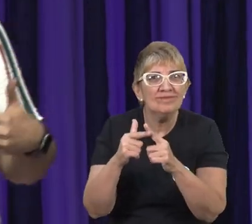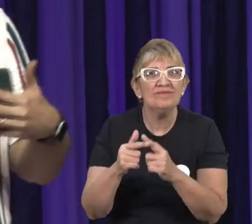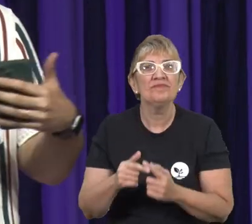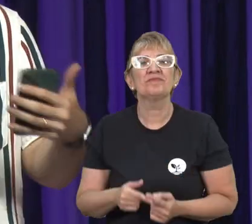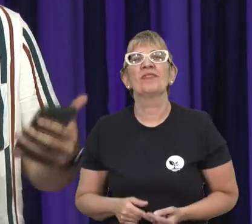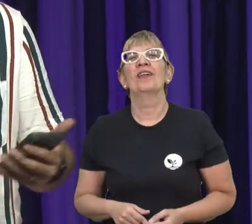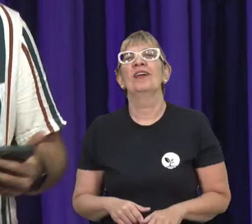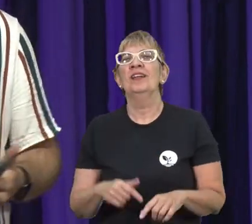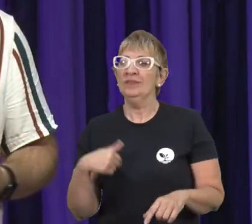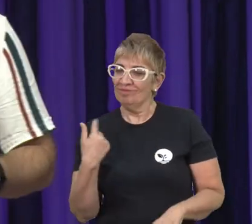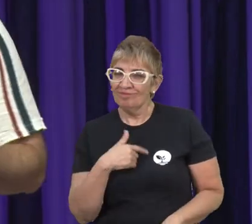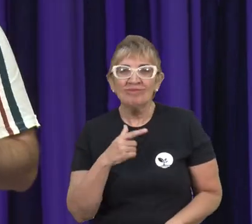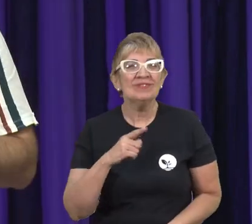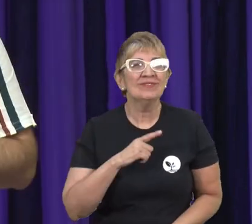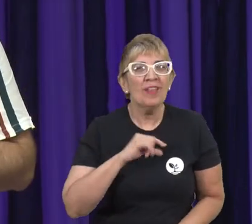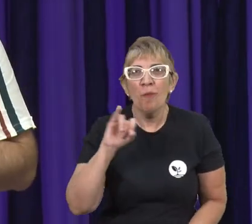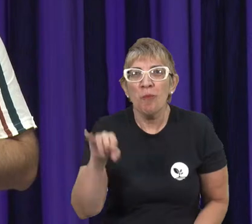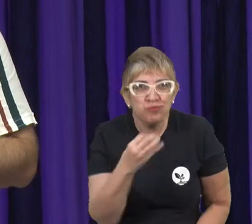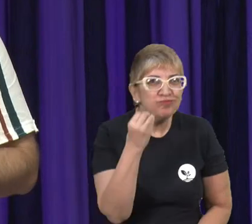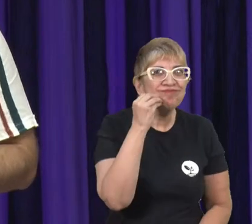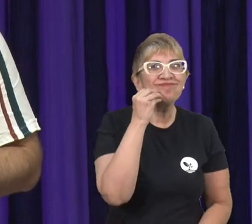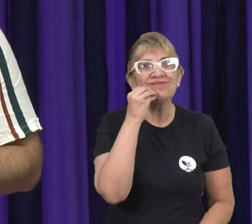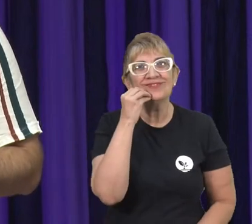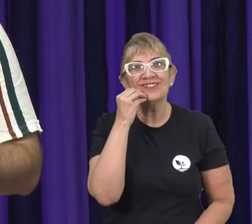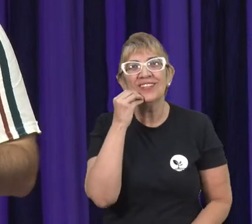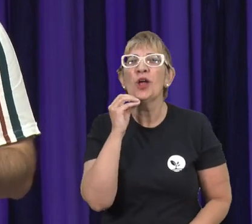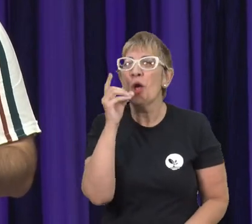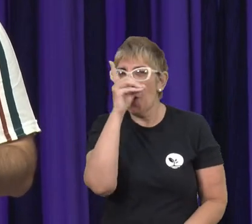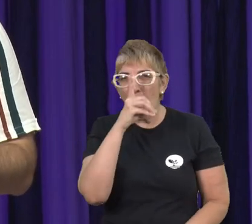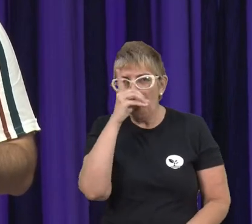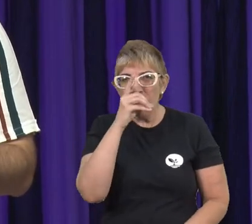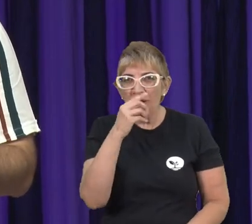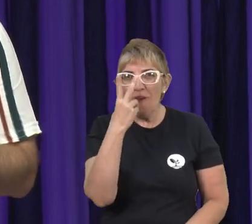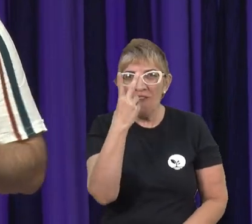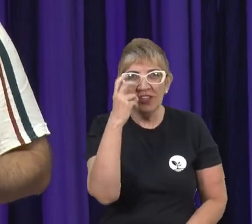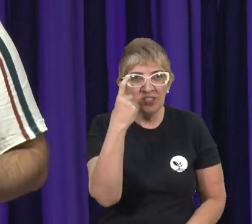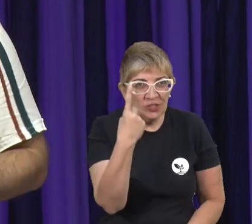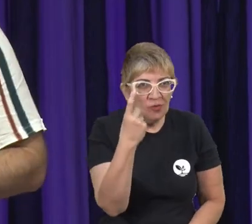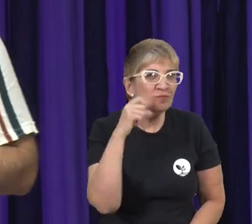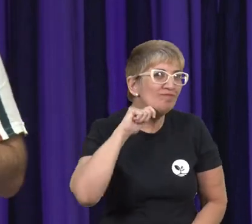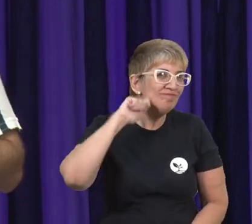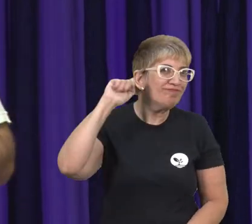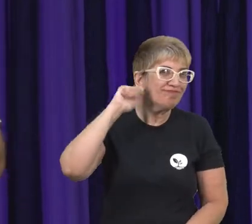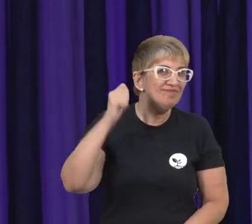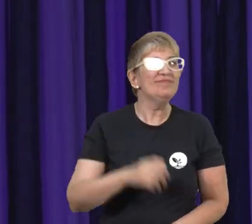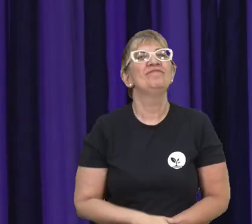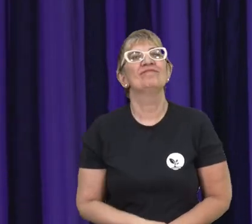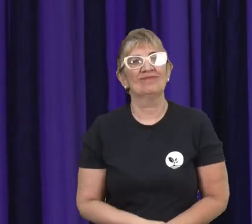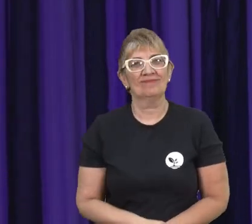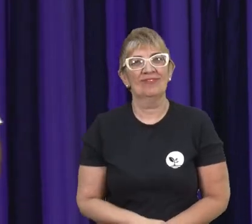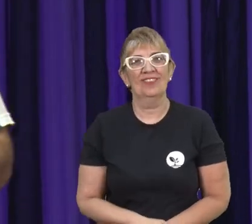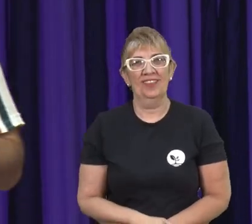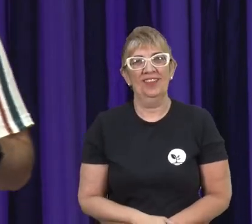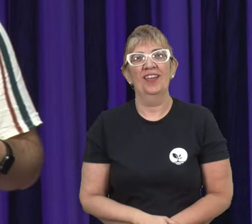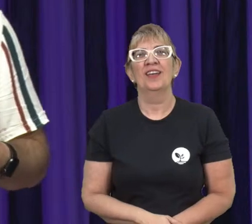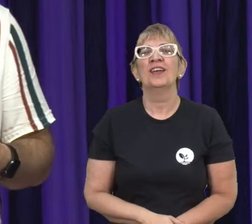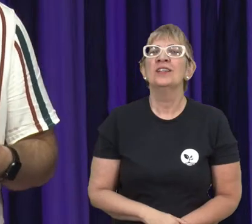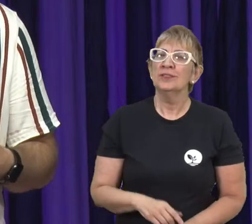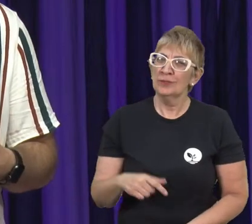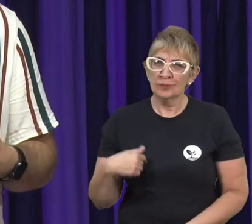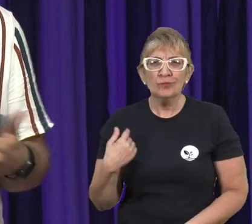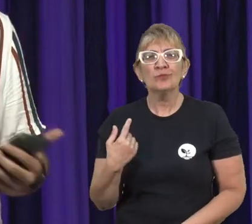teremos essa oportunidade nesse domingo, no dia 21 de abril. Nós, por filosofia e